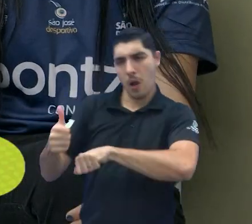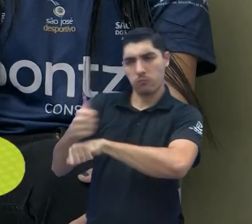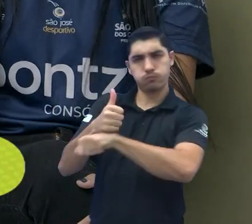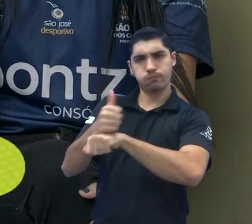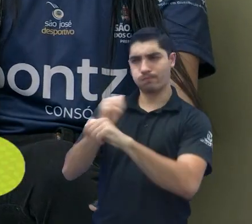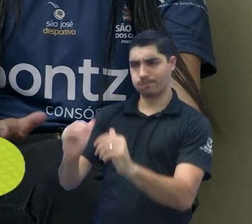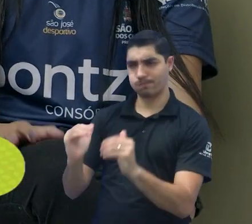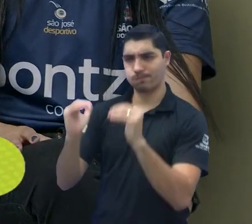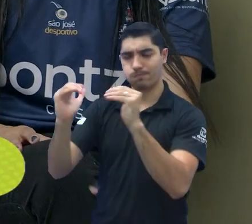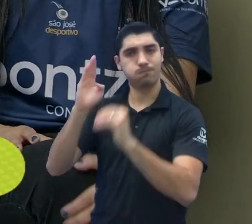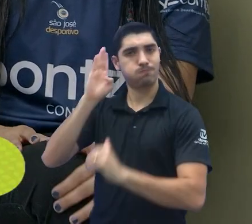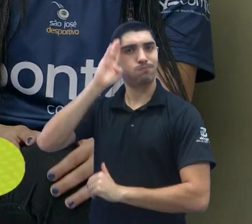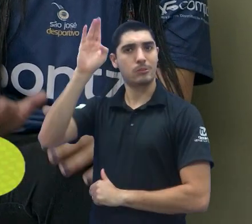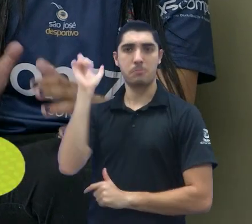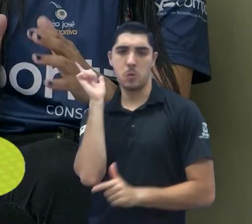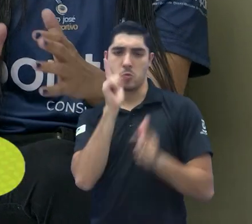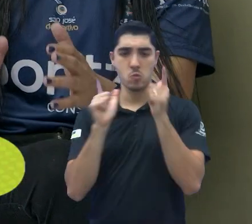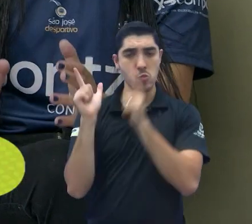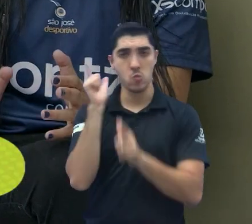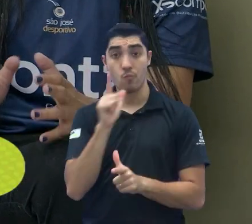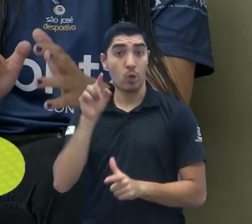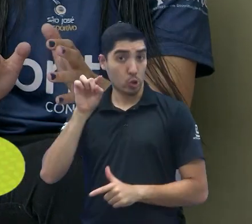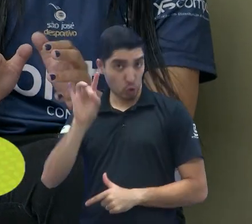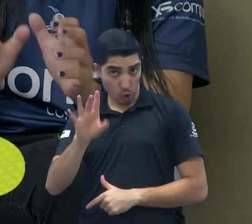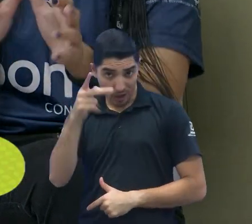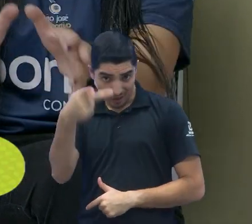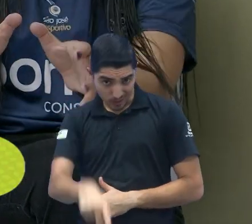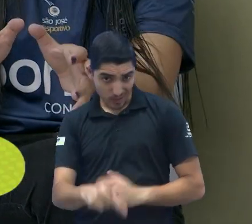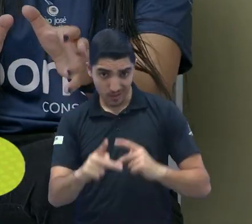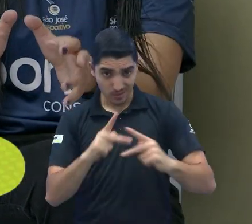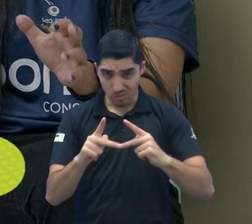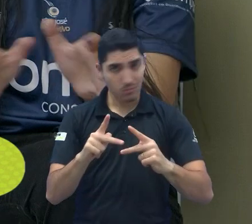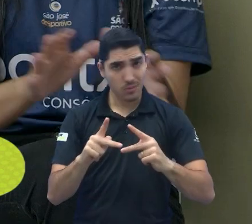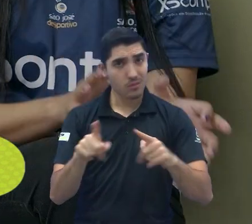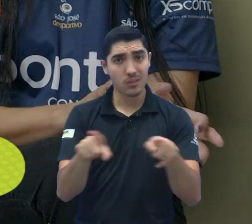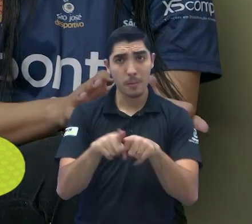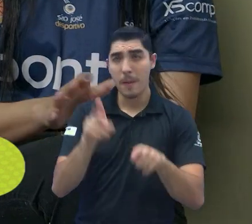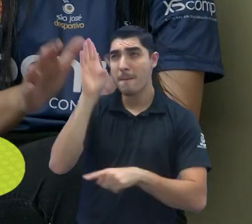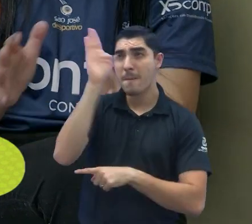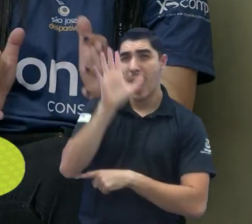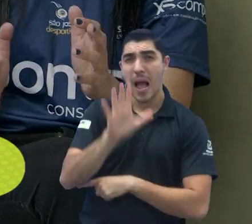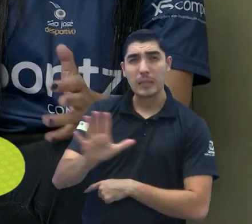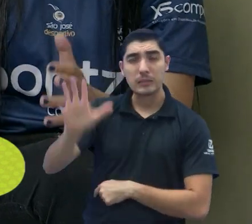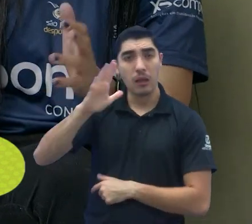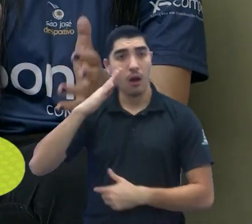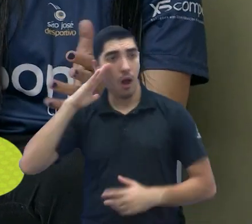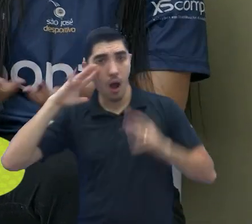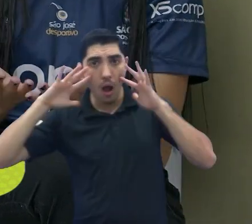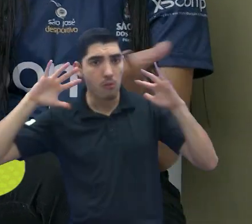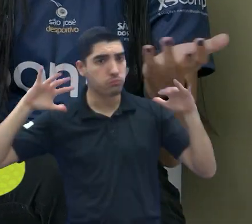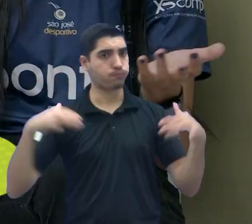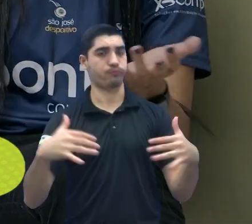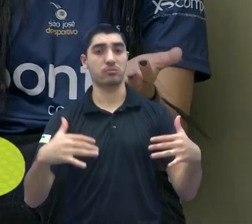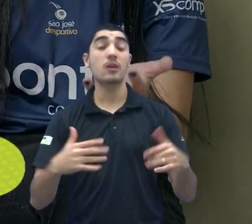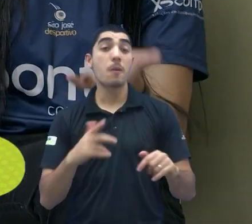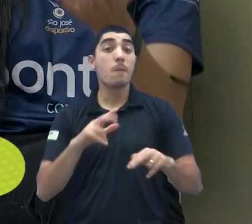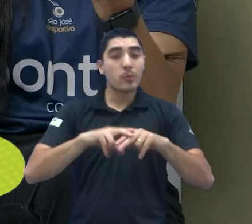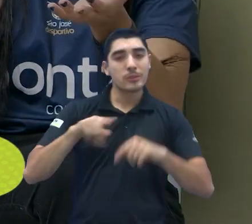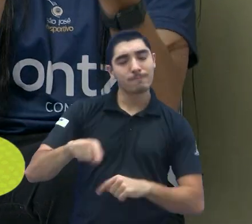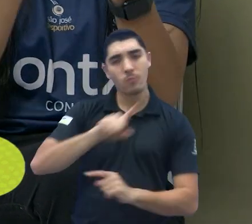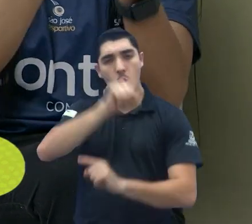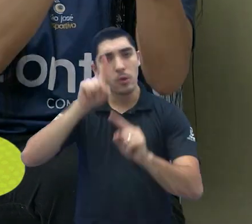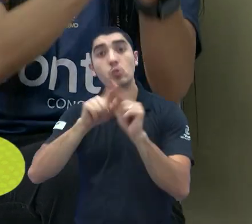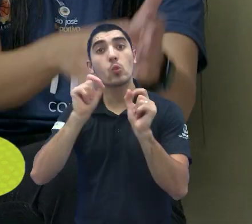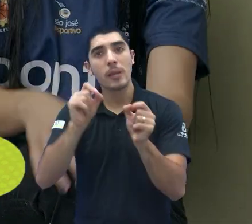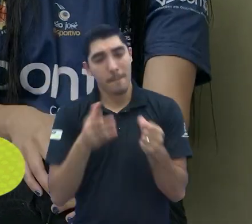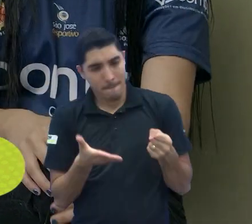feminino, para não ser aquele projeto, sabe, surpresa, que faz, aí depois acaba. Não, a ideia é construir, fazer uma base sólida para